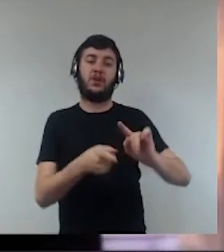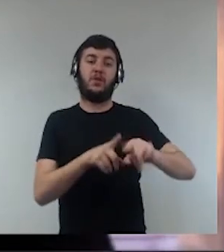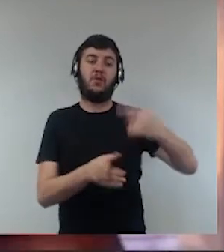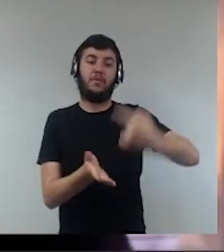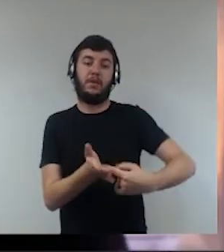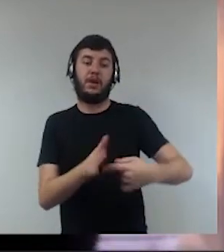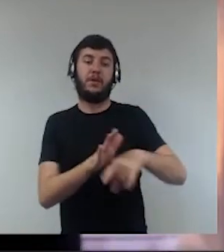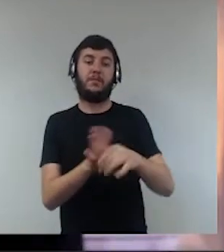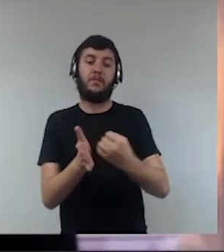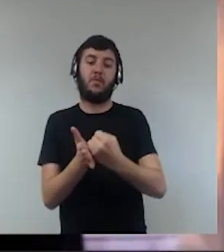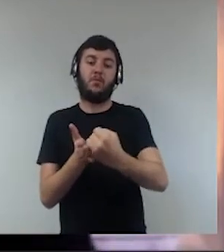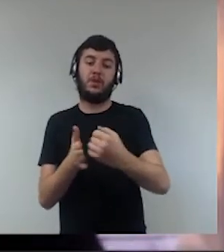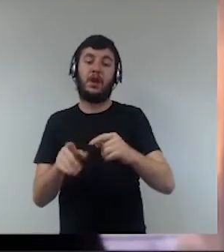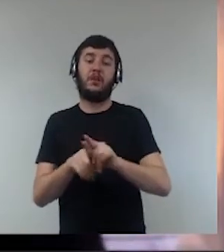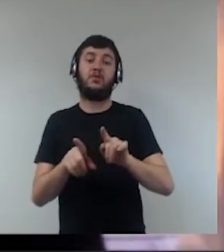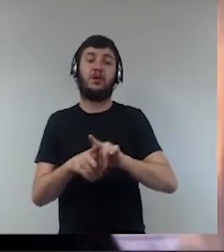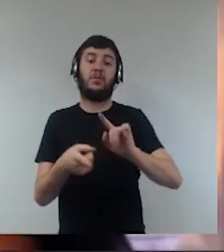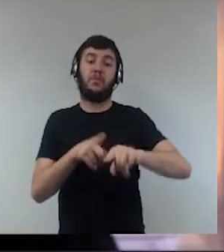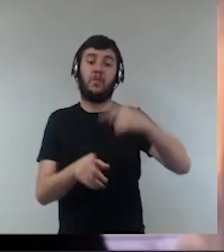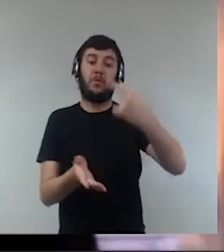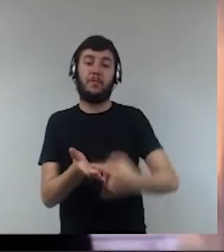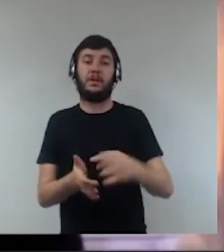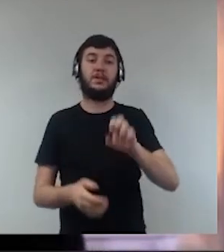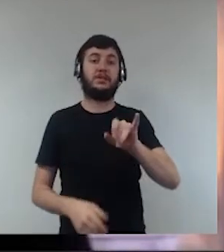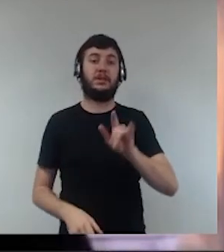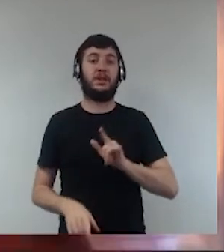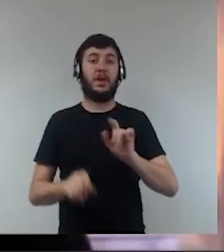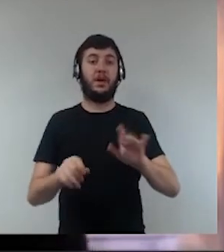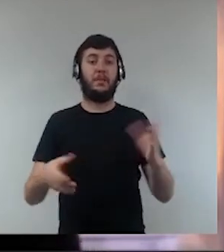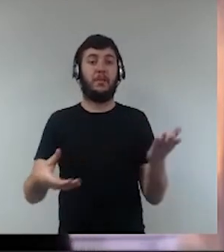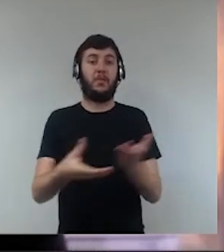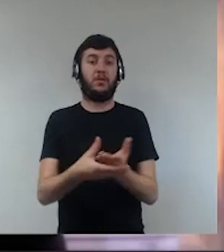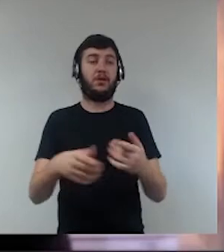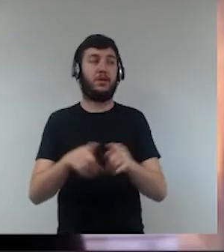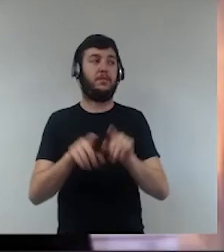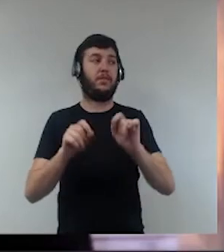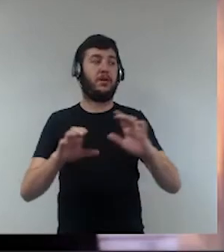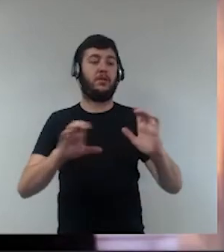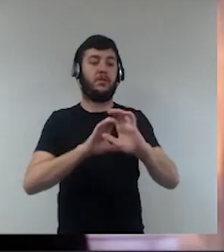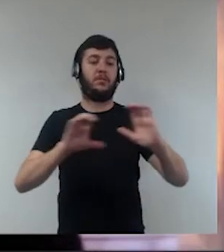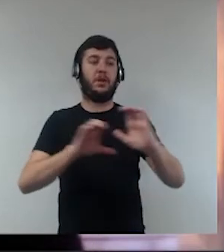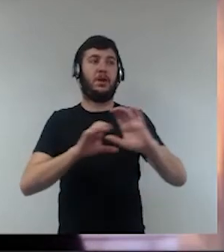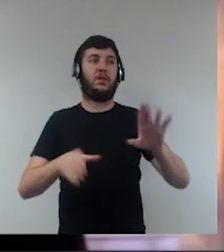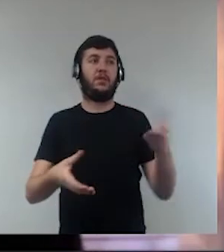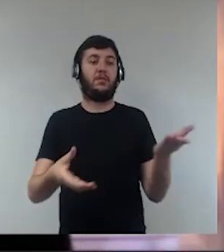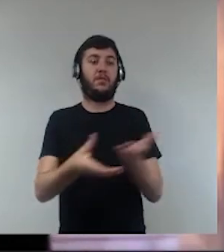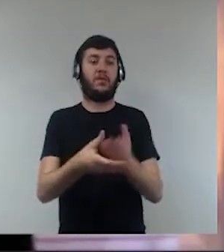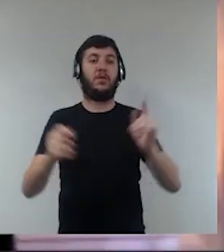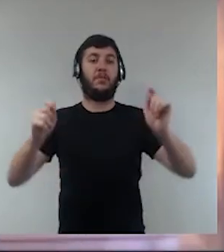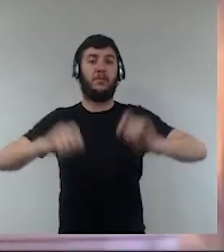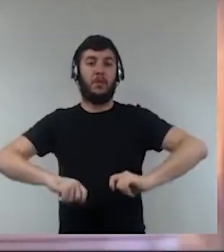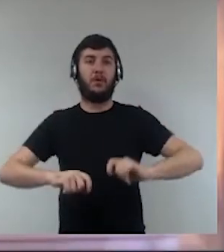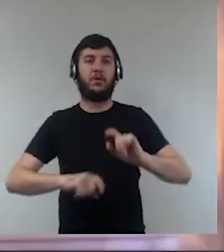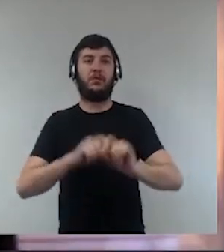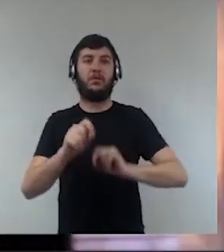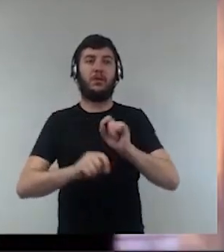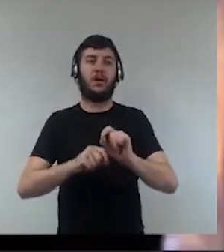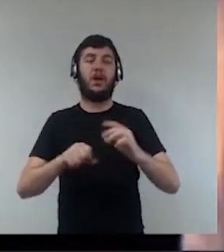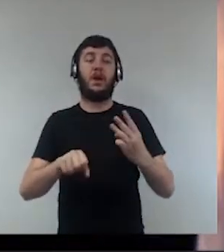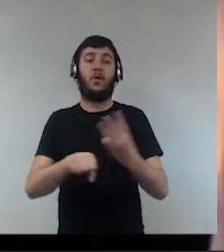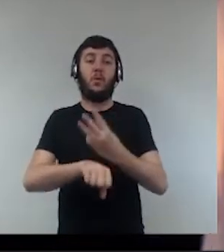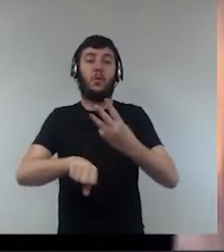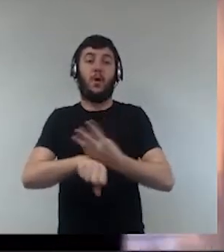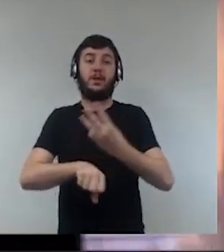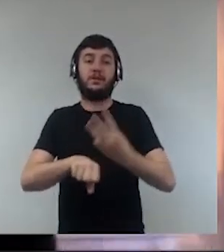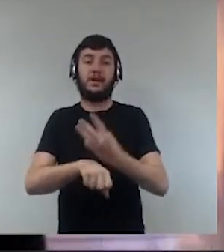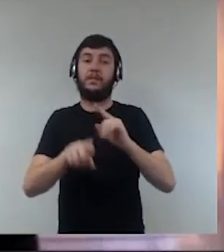processo, estabelecerem que, se houver processo, as comunicações processuais podem ser feitas via WhatsApp.